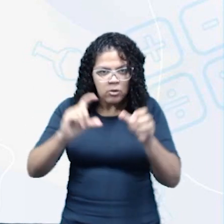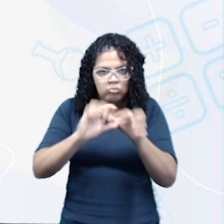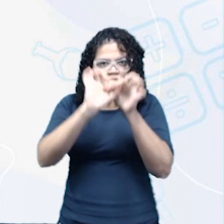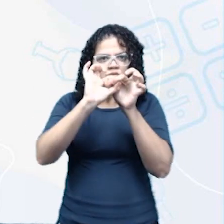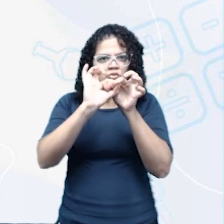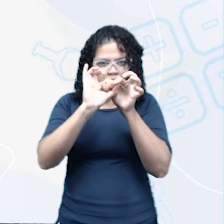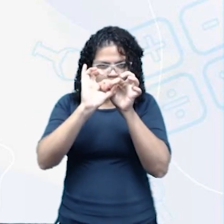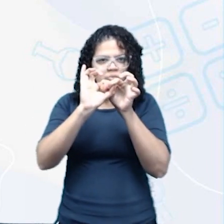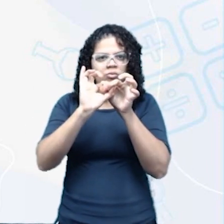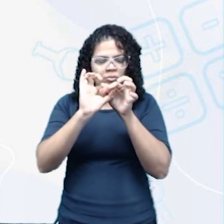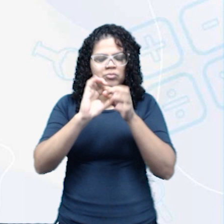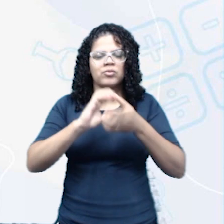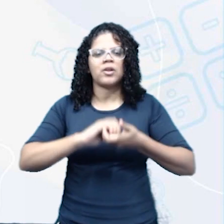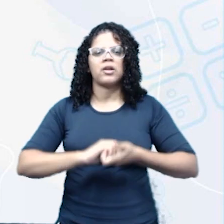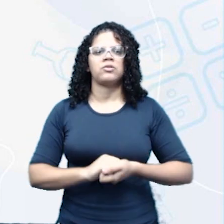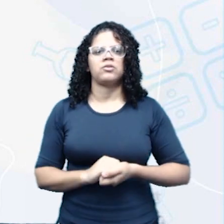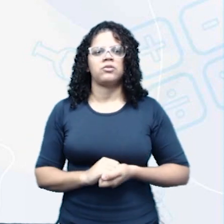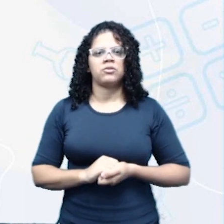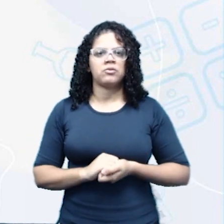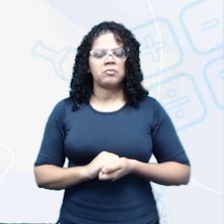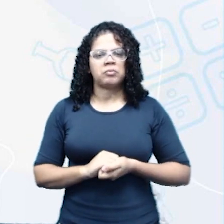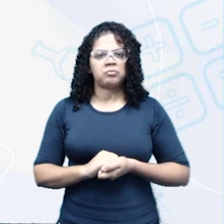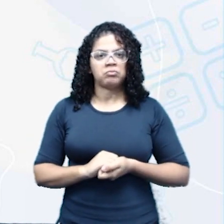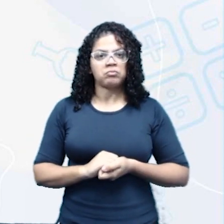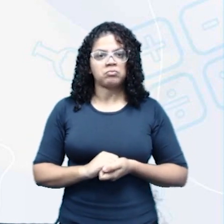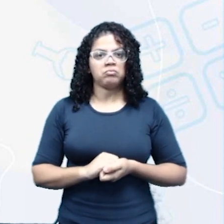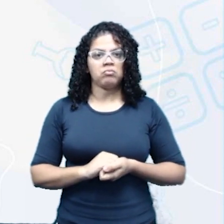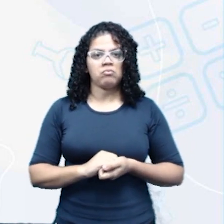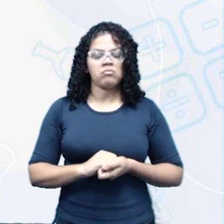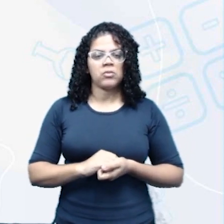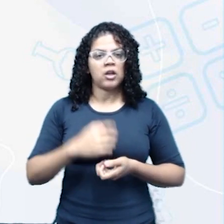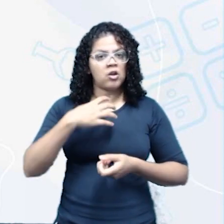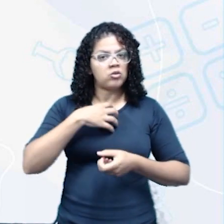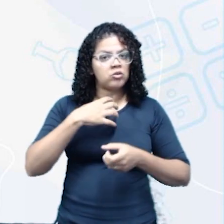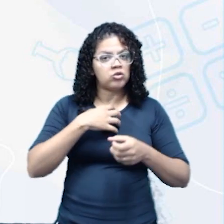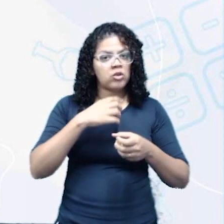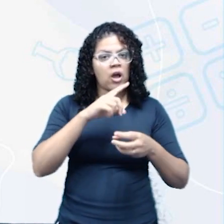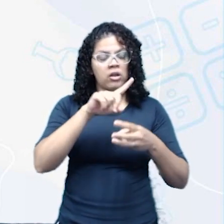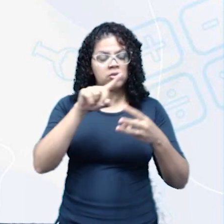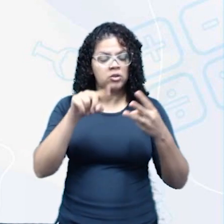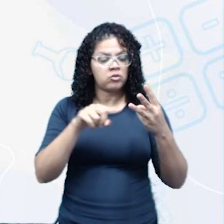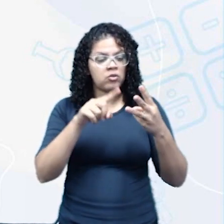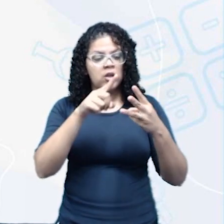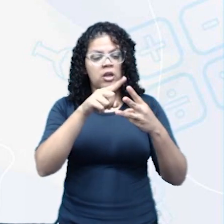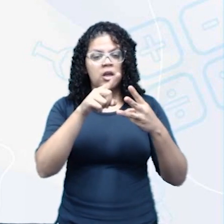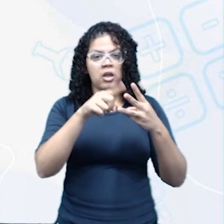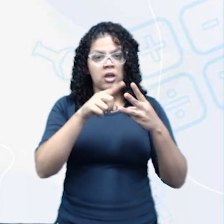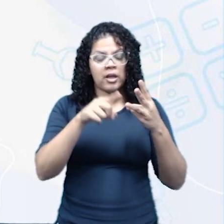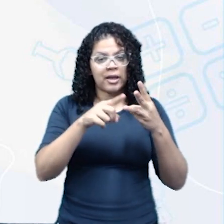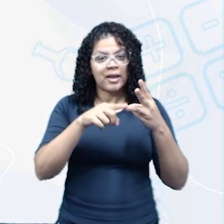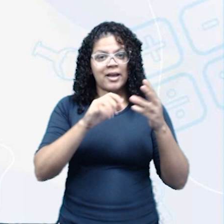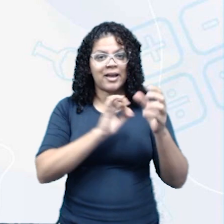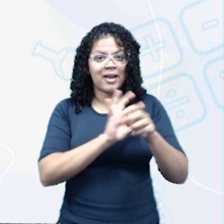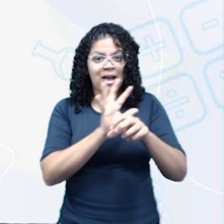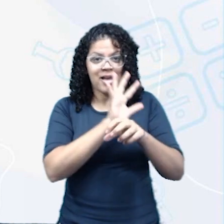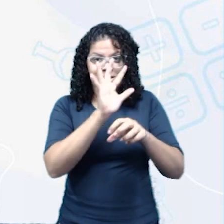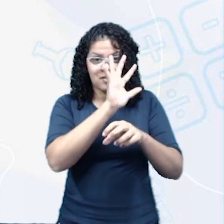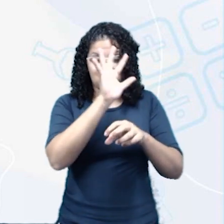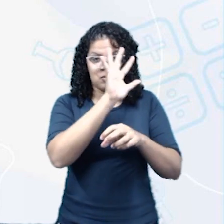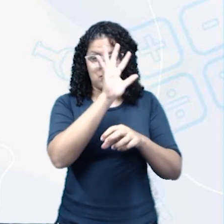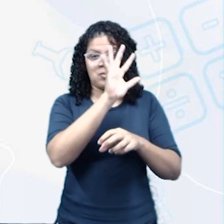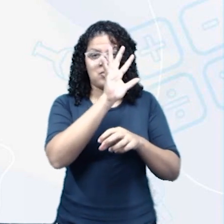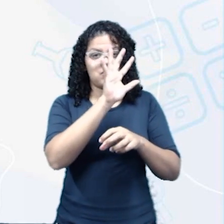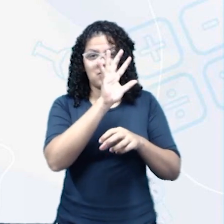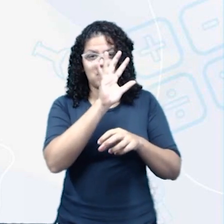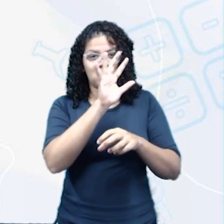certo? Já no estado gasoso, o volume do gás e a forma são indefinidos. Eu falei para vocês que o